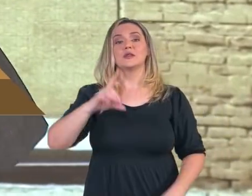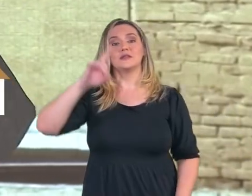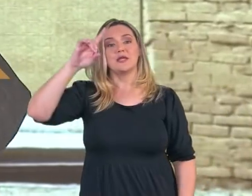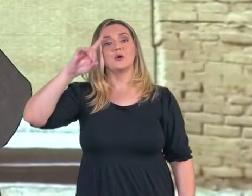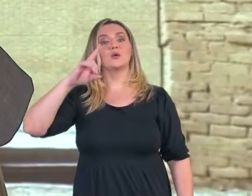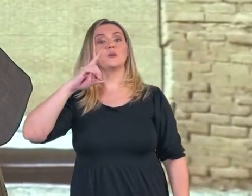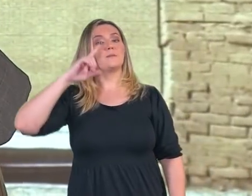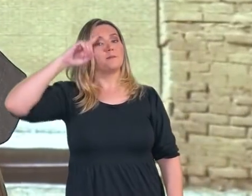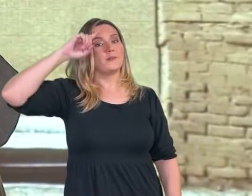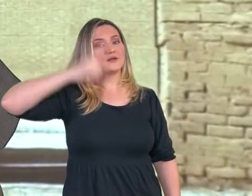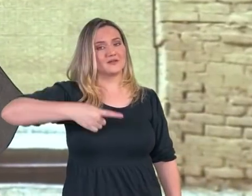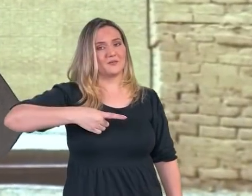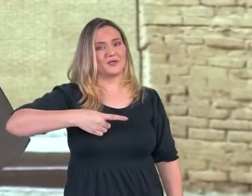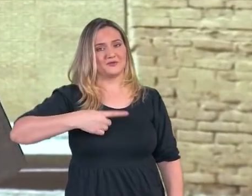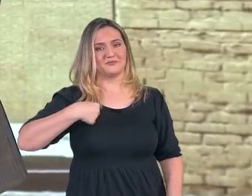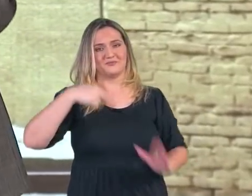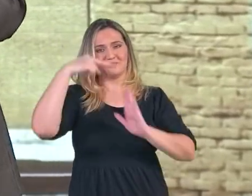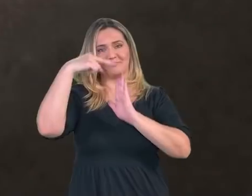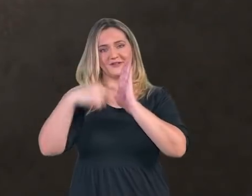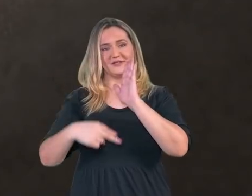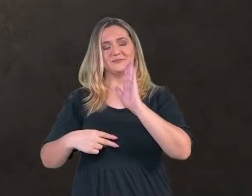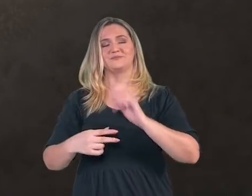que diz o seguinte, eu vou ler para você aqui na Bíblia.